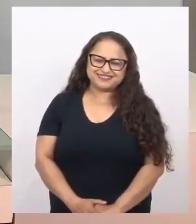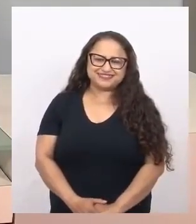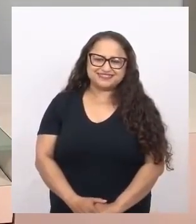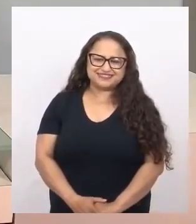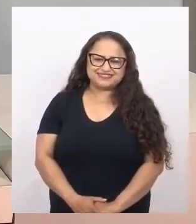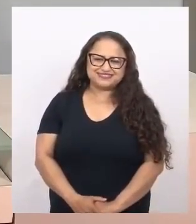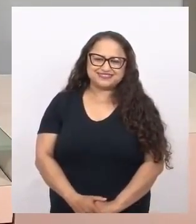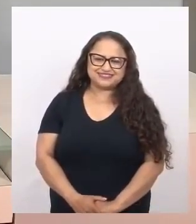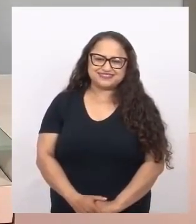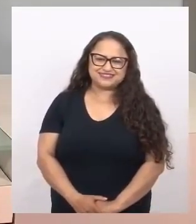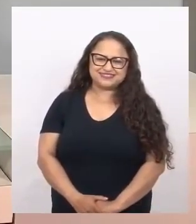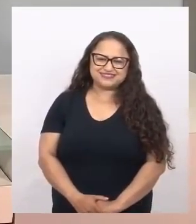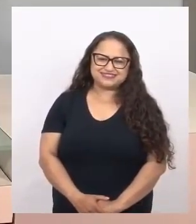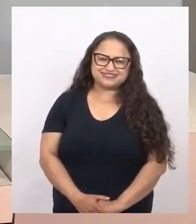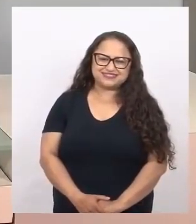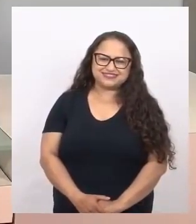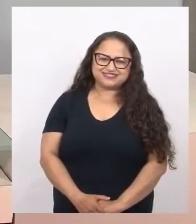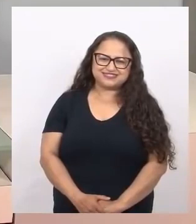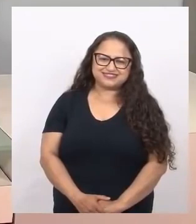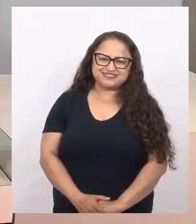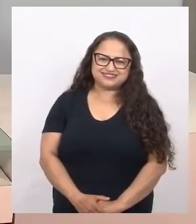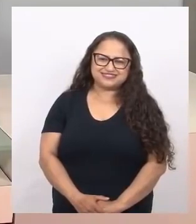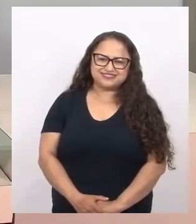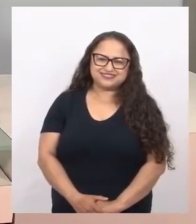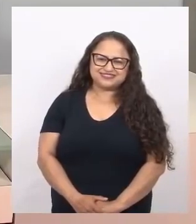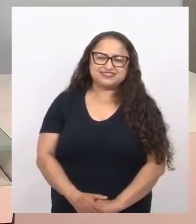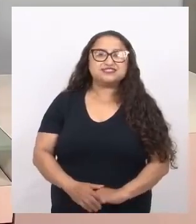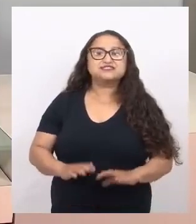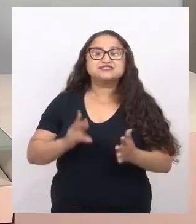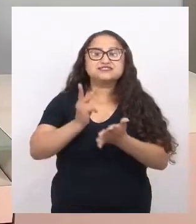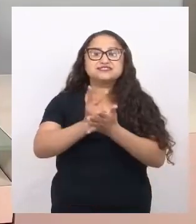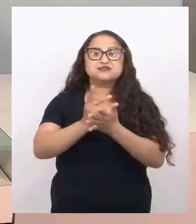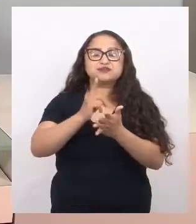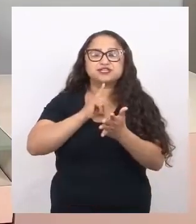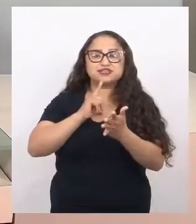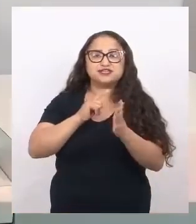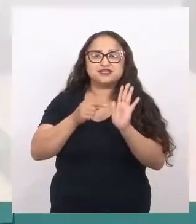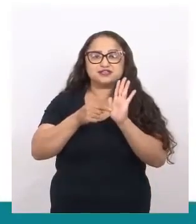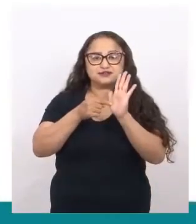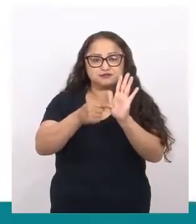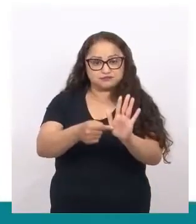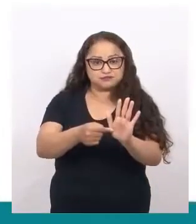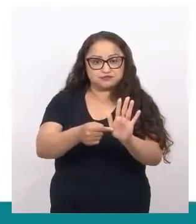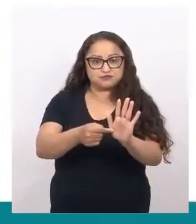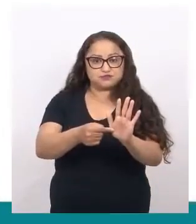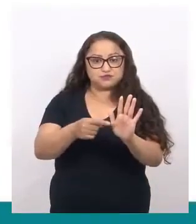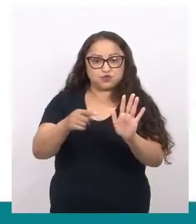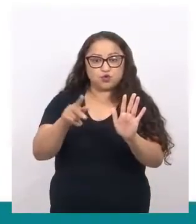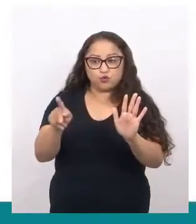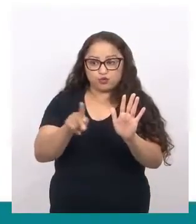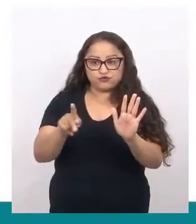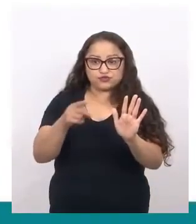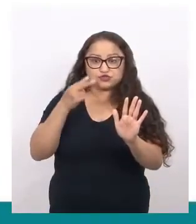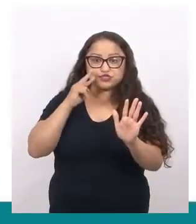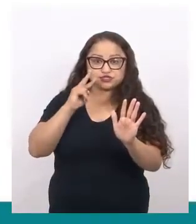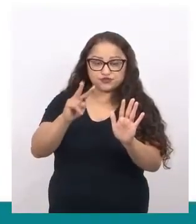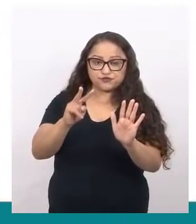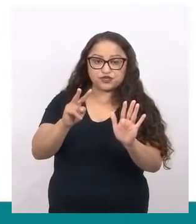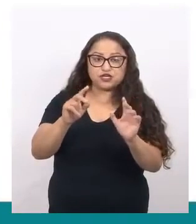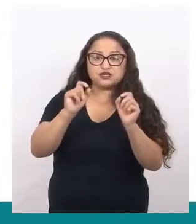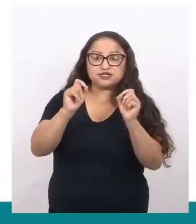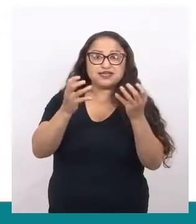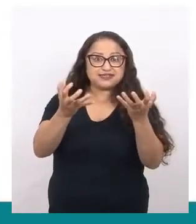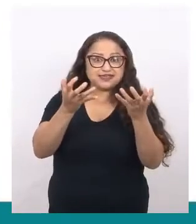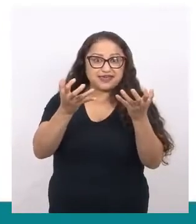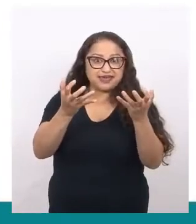apresentação. Ok, então aqui, manifestação de interesse, acho que pode colocar para eles darem uma olhadinha na tela.